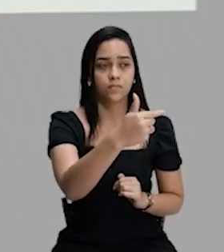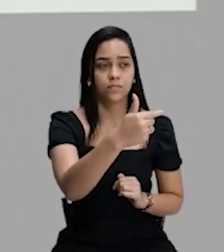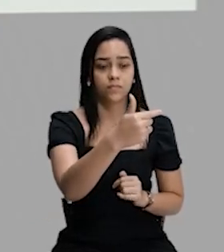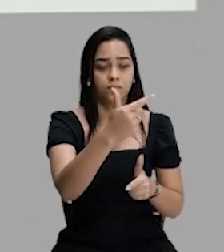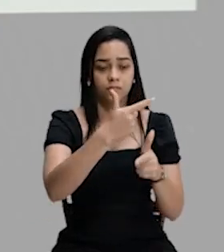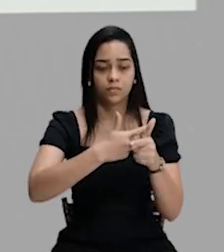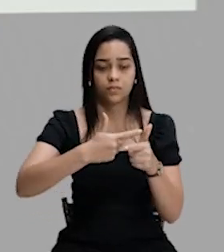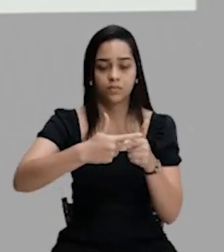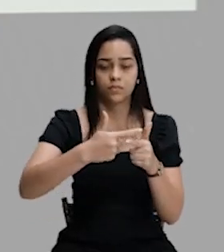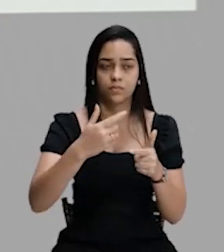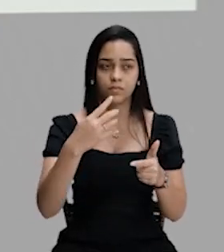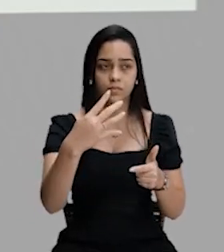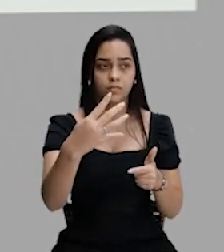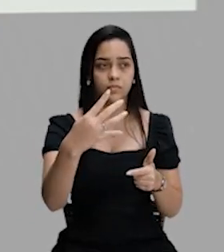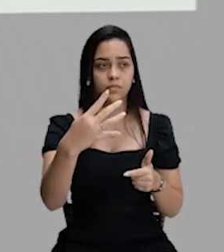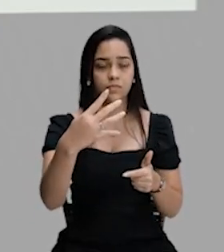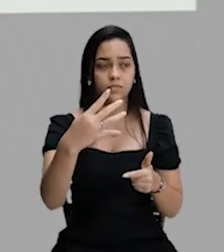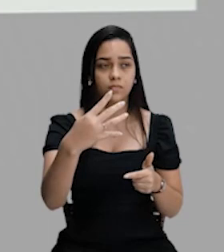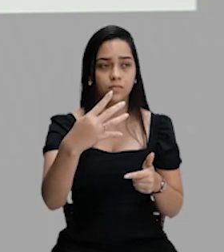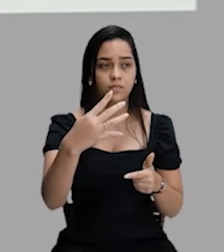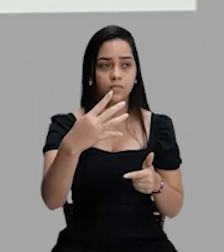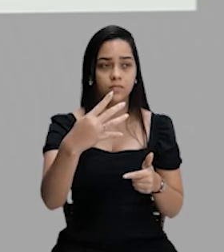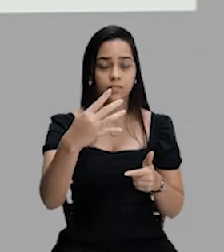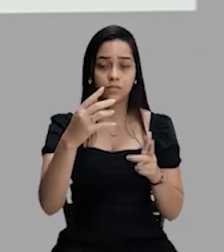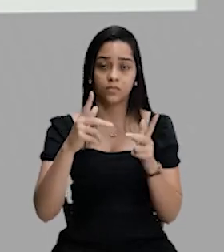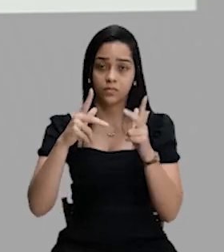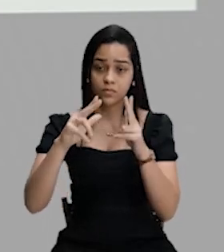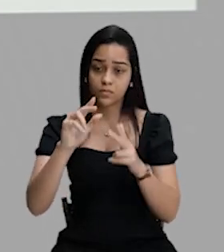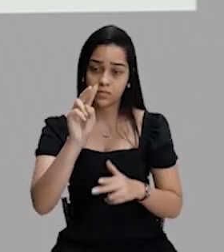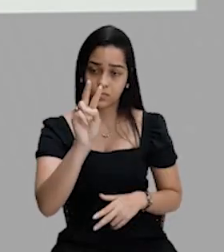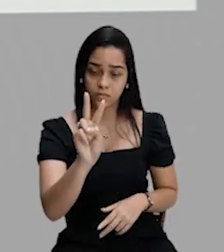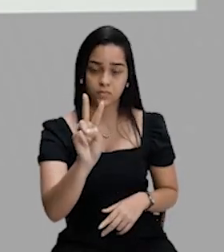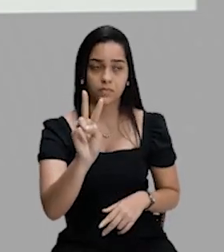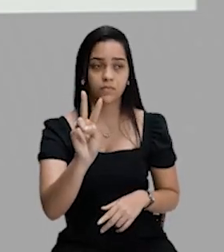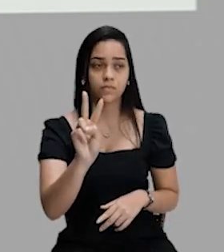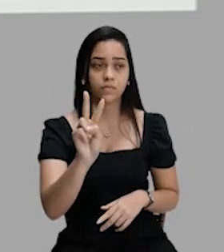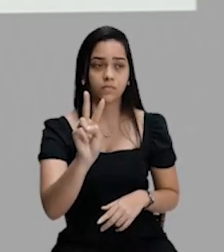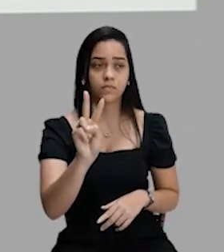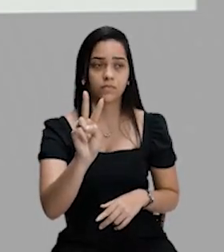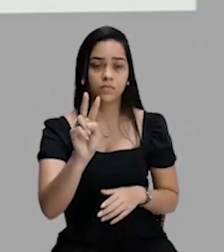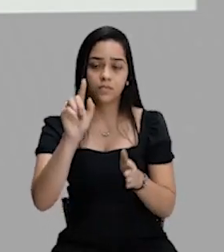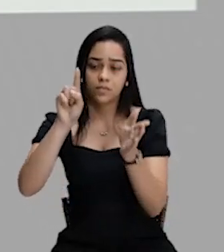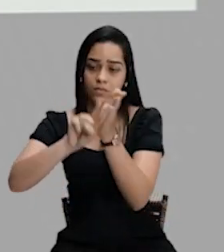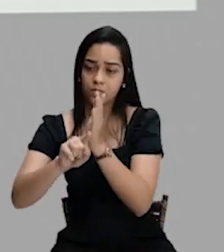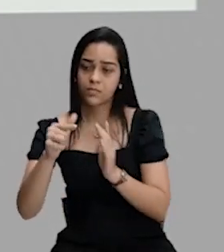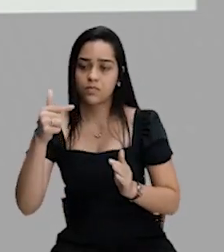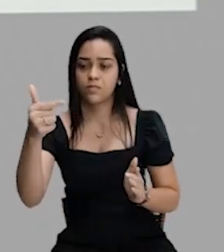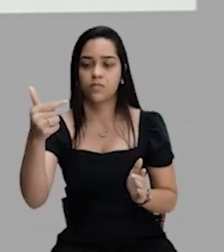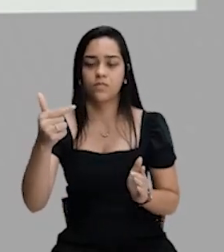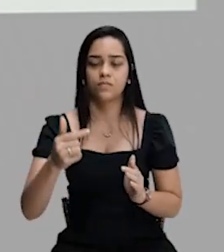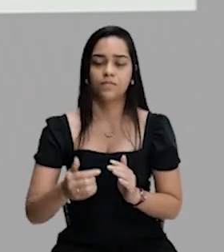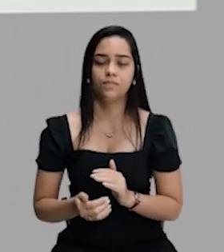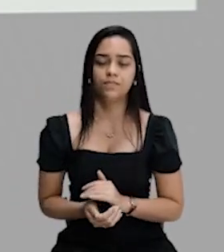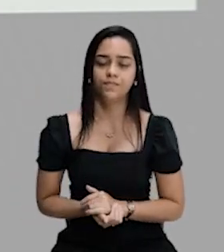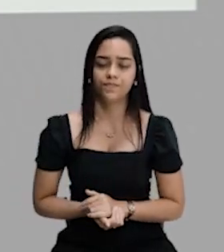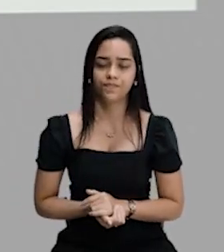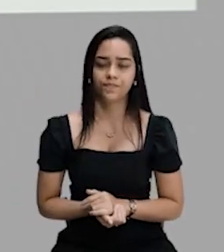dividido por 4 vai ser igual a v menos dois